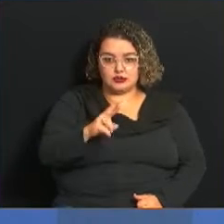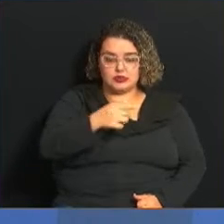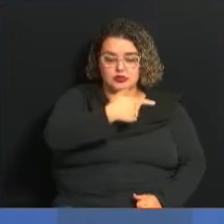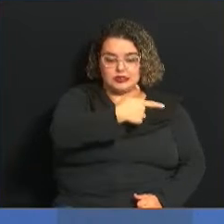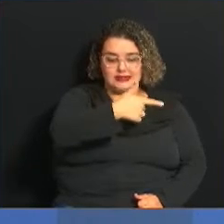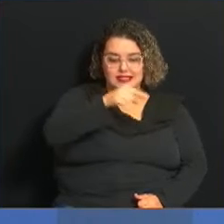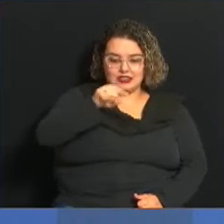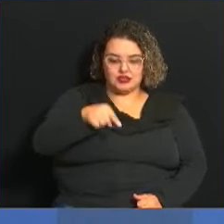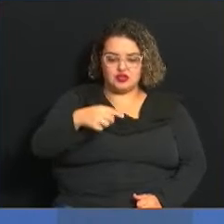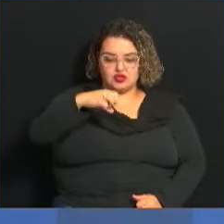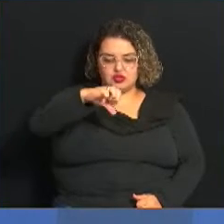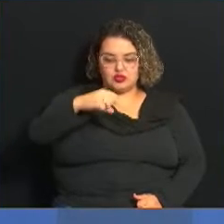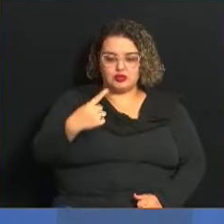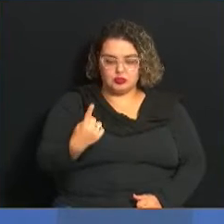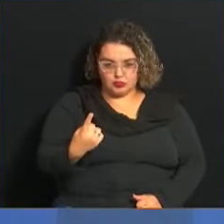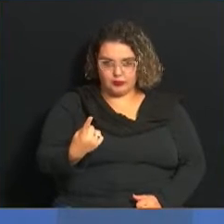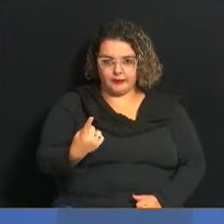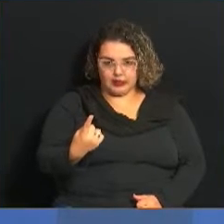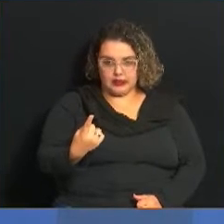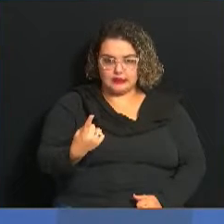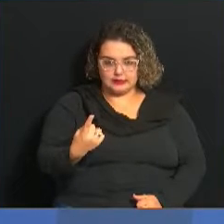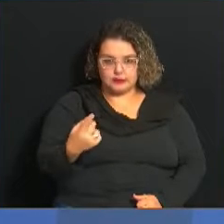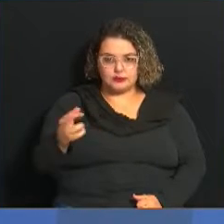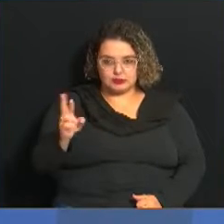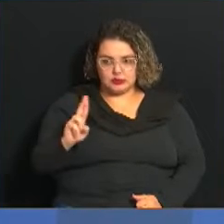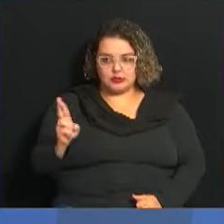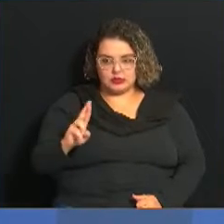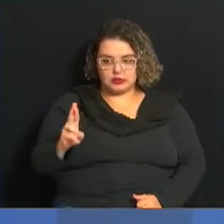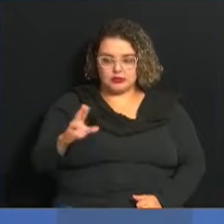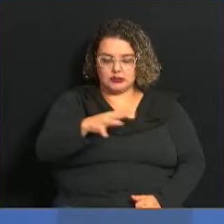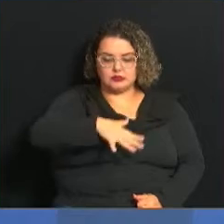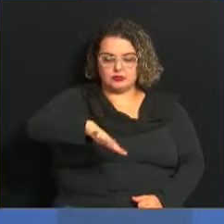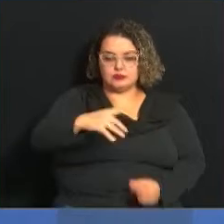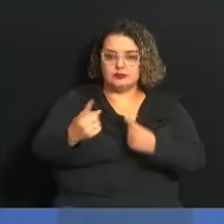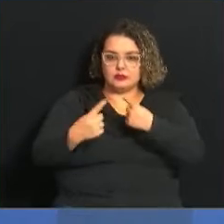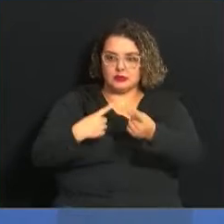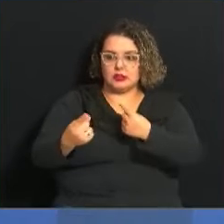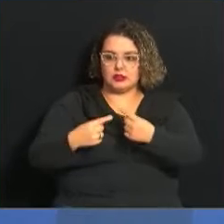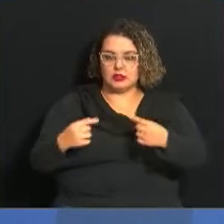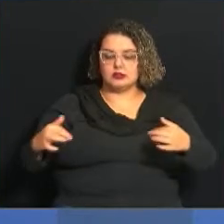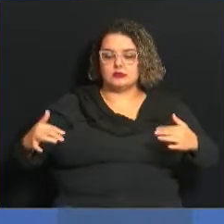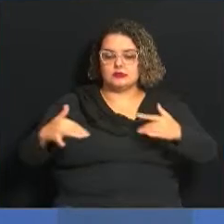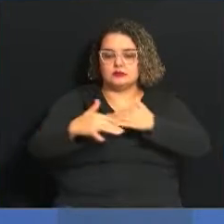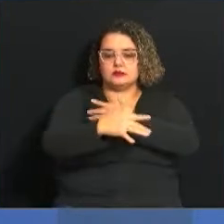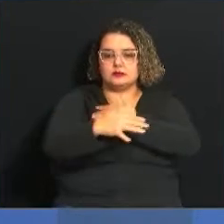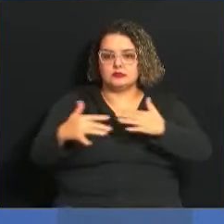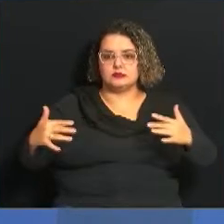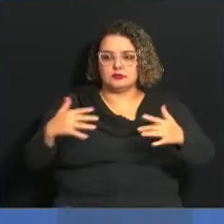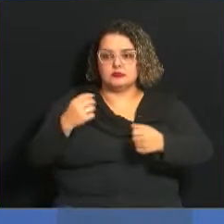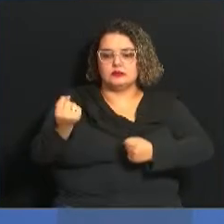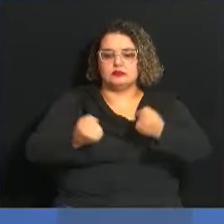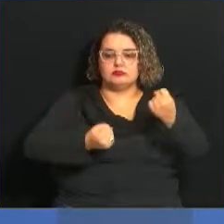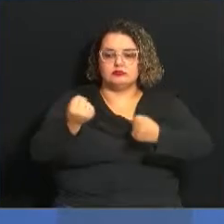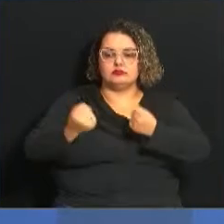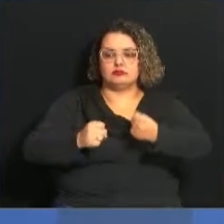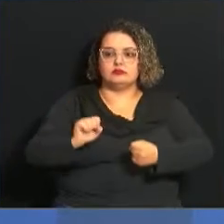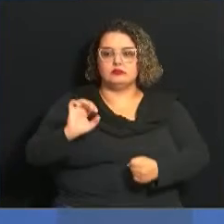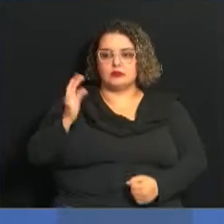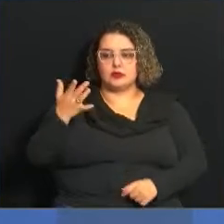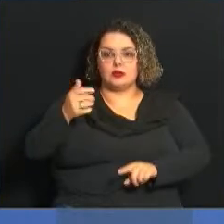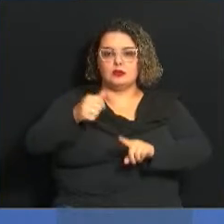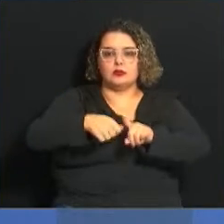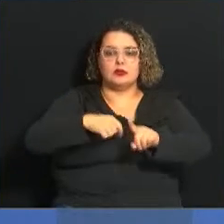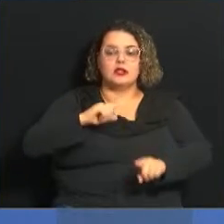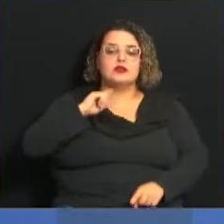7,91, de acordo com a Agência Nacional de Transportes Terrestres. A última alteração aconteceu em maio do ano